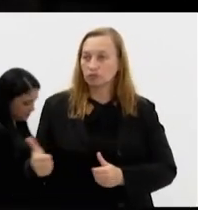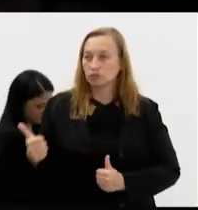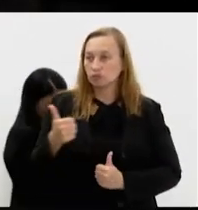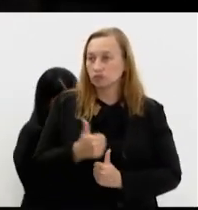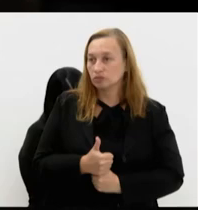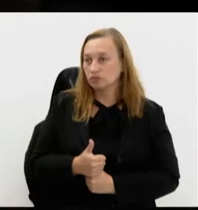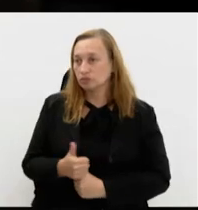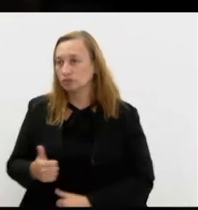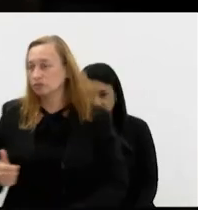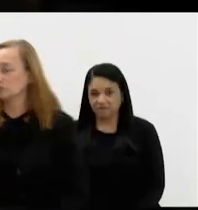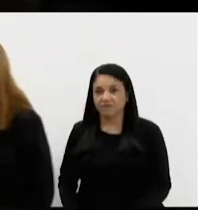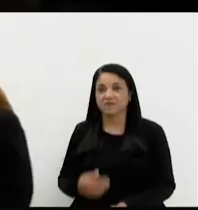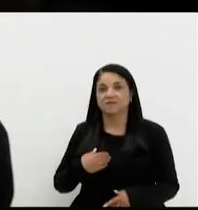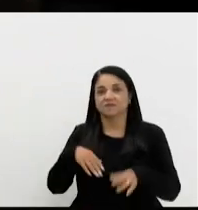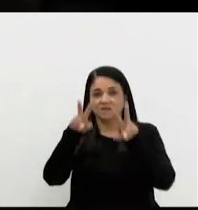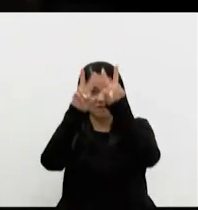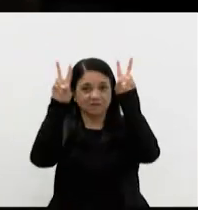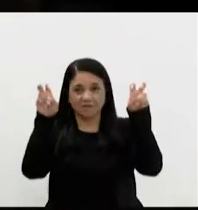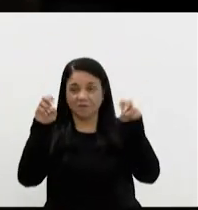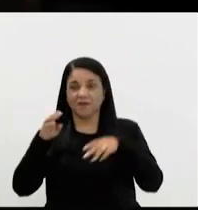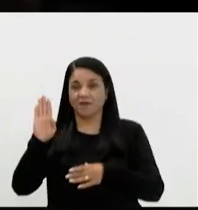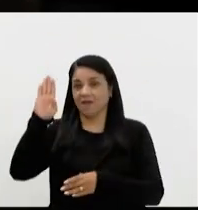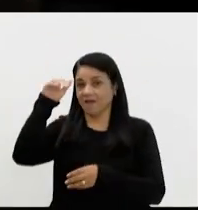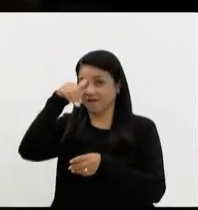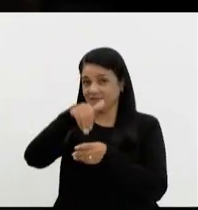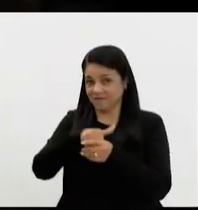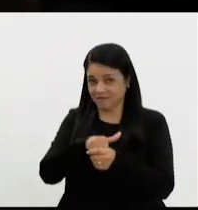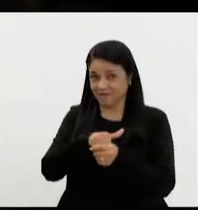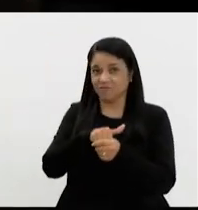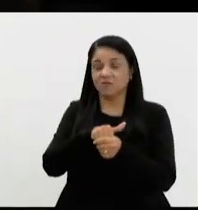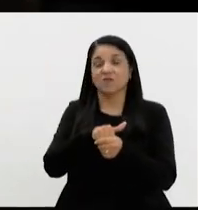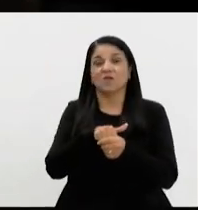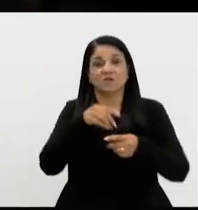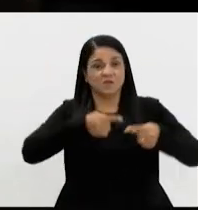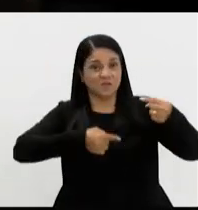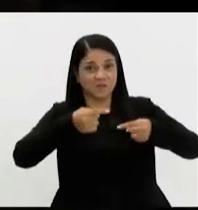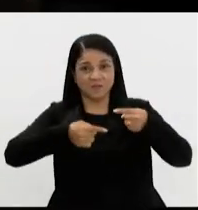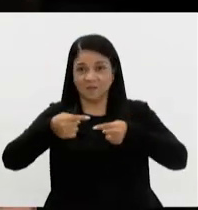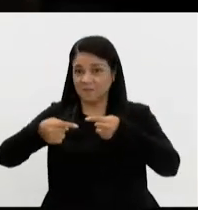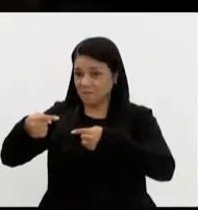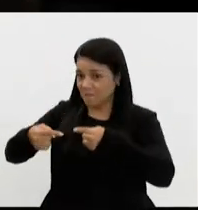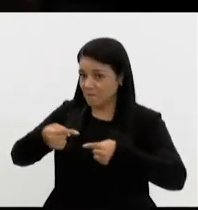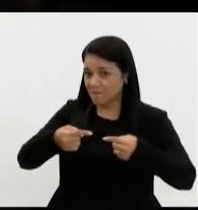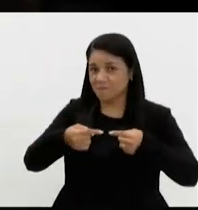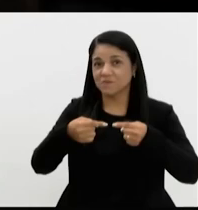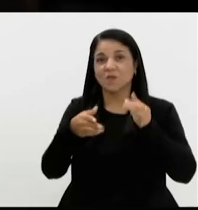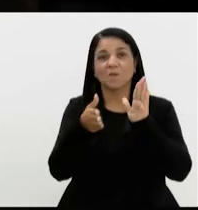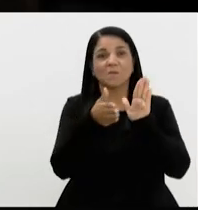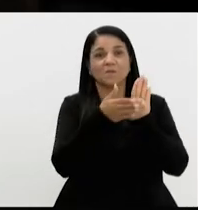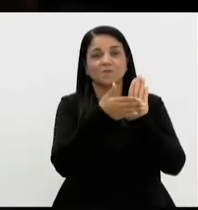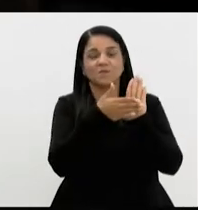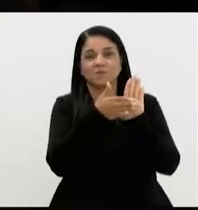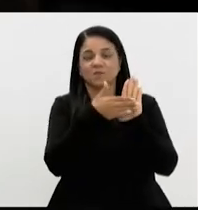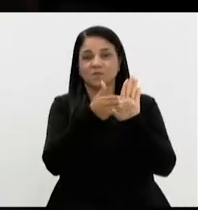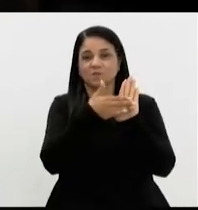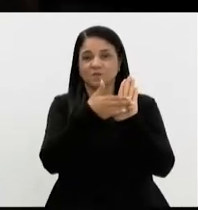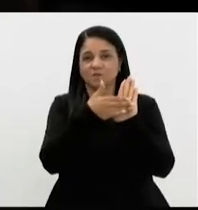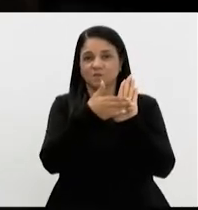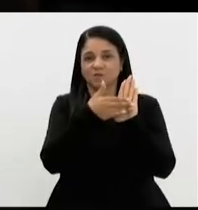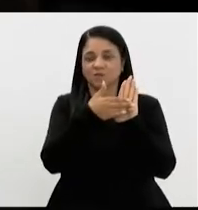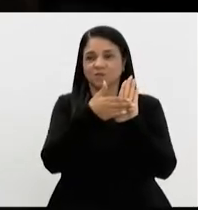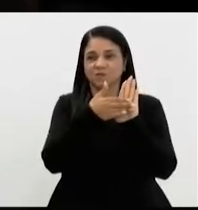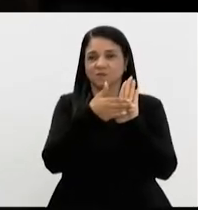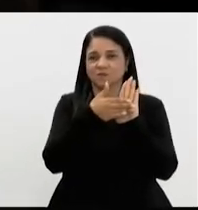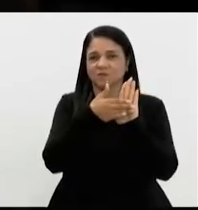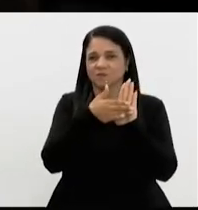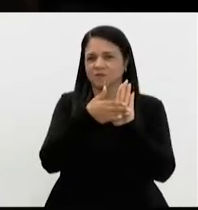reeleição nós sabemos inclusive que os debates se acalor no Brasil com propostas de eh eliminar